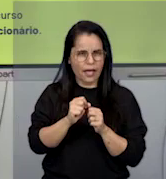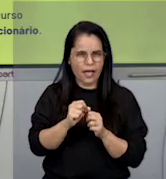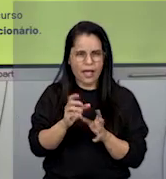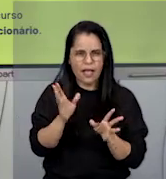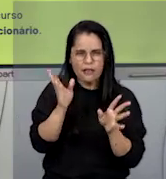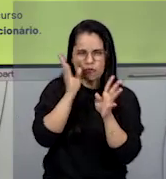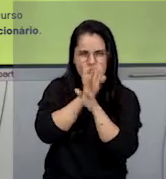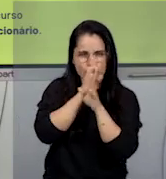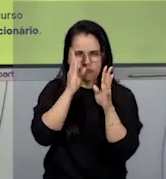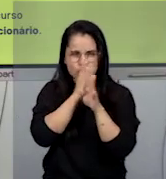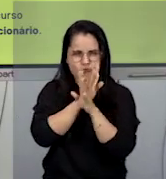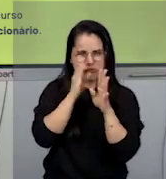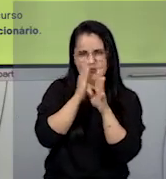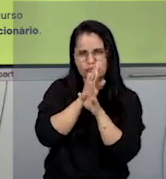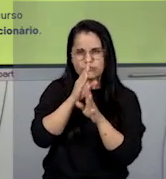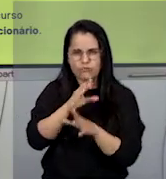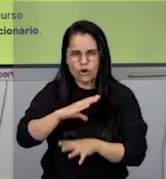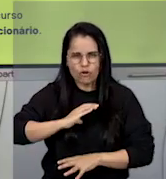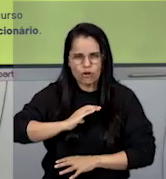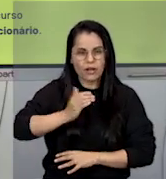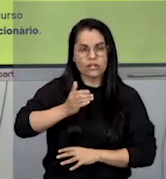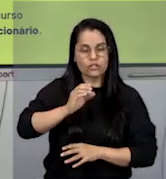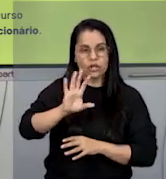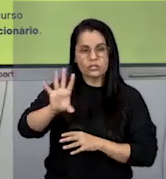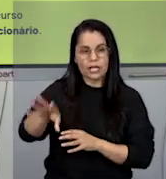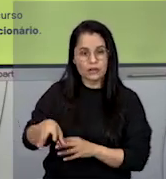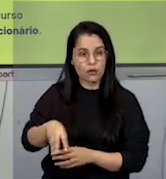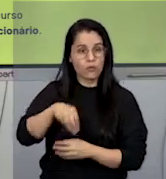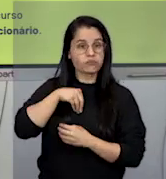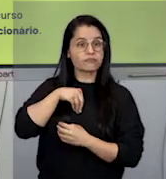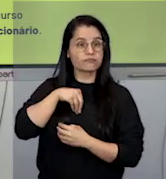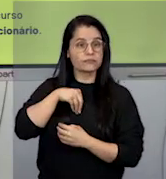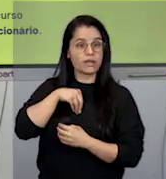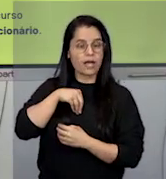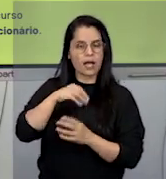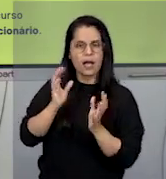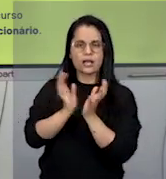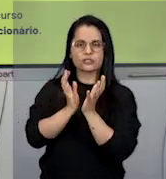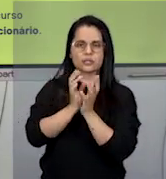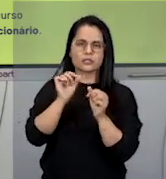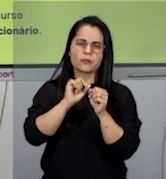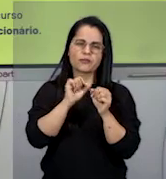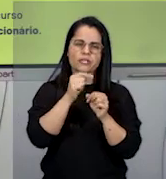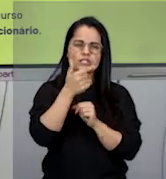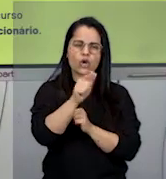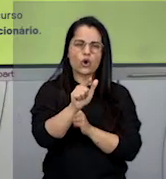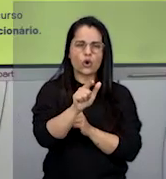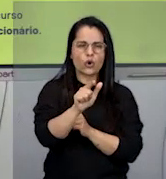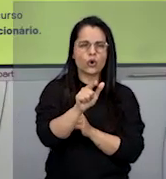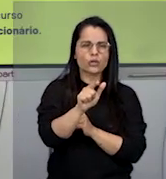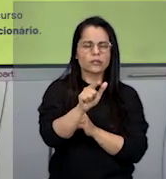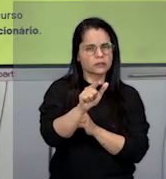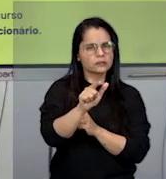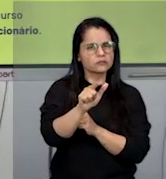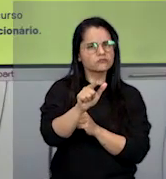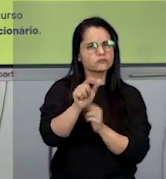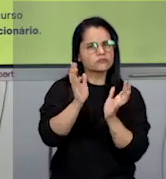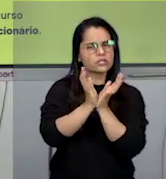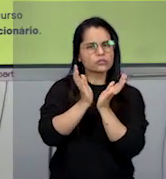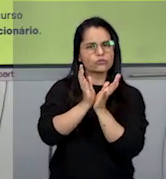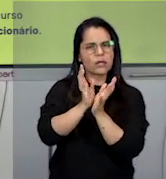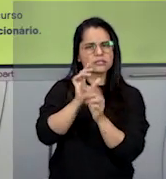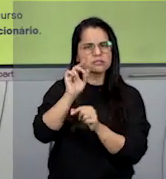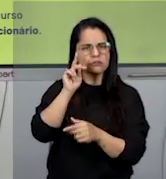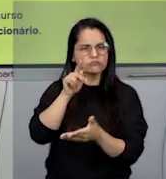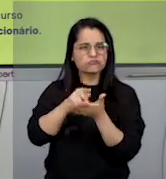animal corajoso, e aí incorpora essa situação para fazer outra, para colocar em outra situação